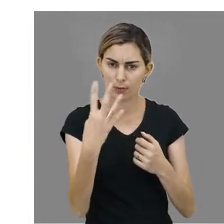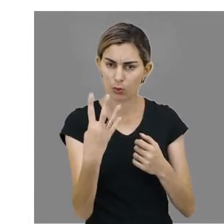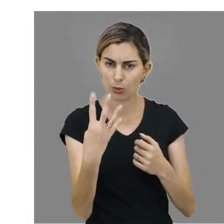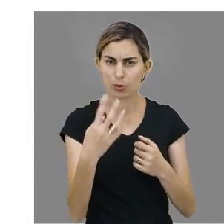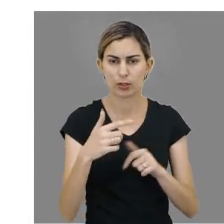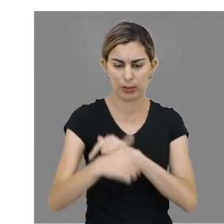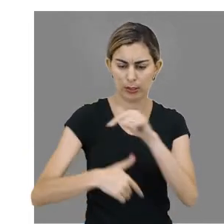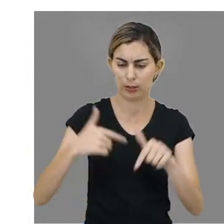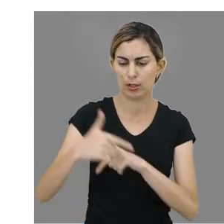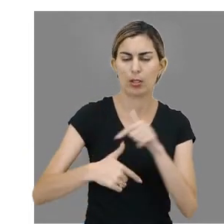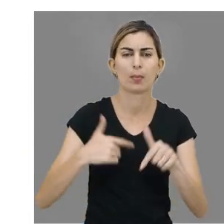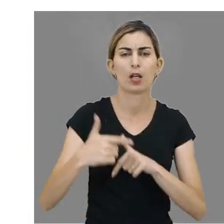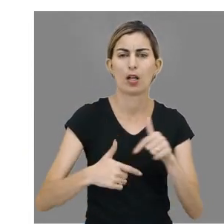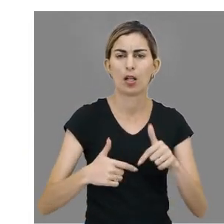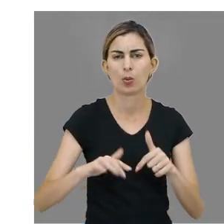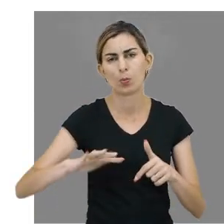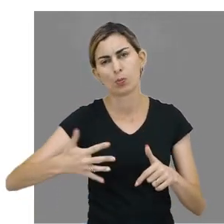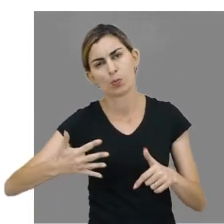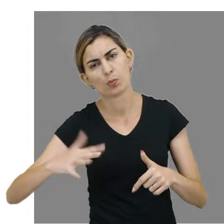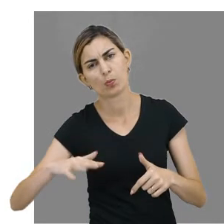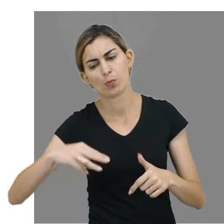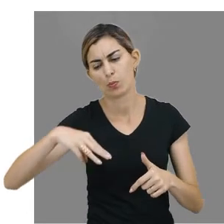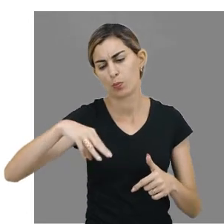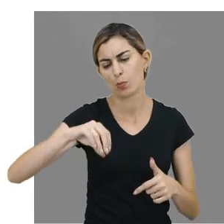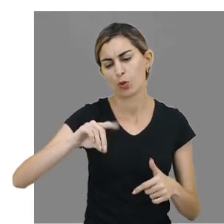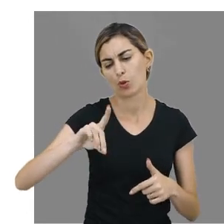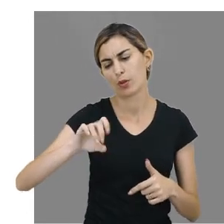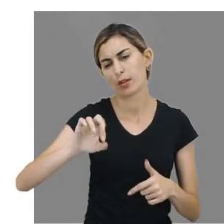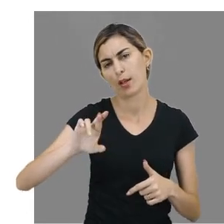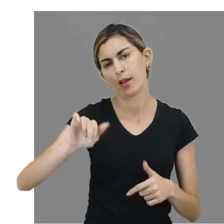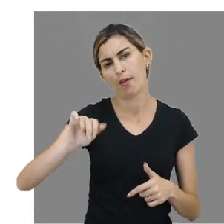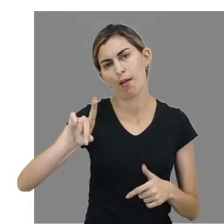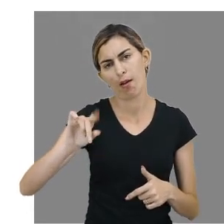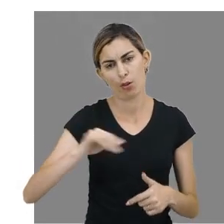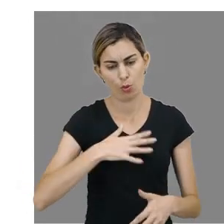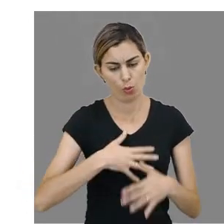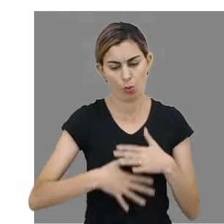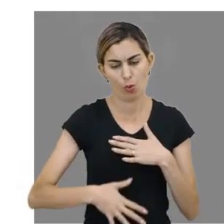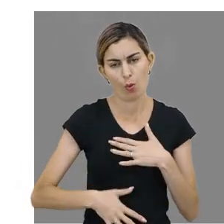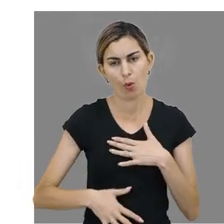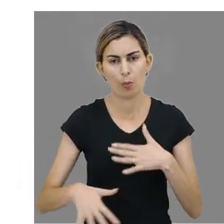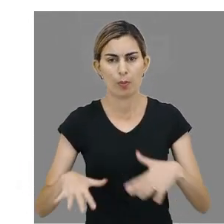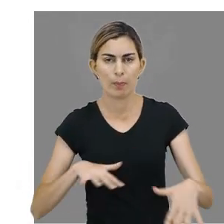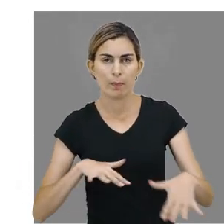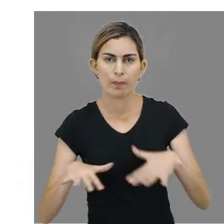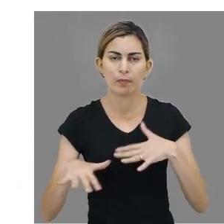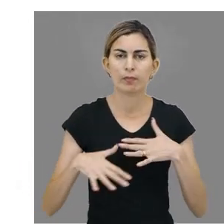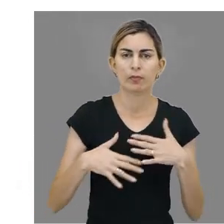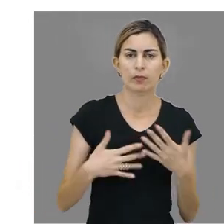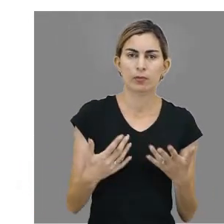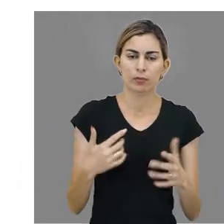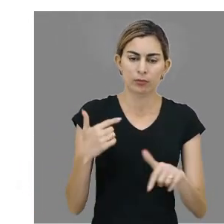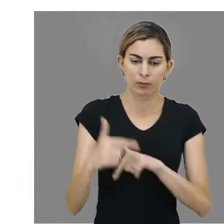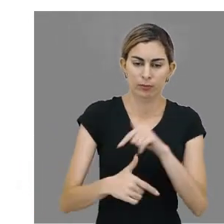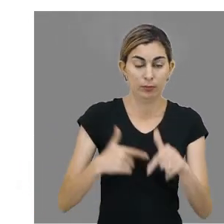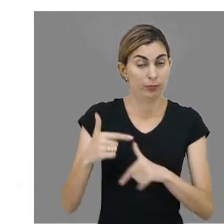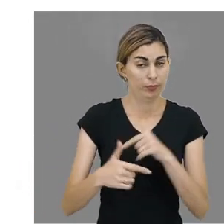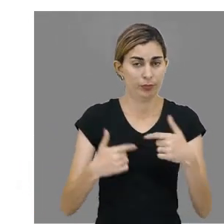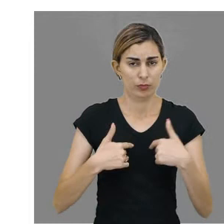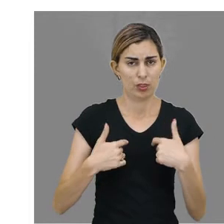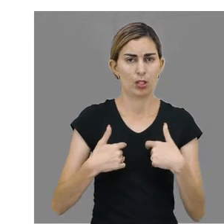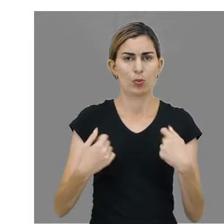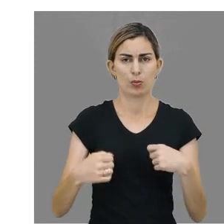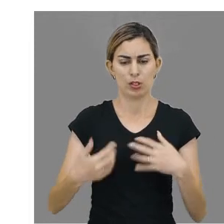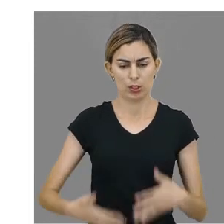2, o trabalho é considerado moderado, onde há movimentação do corpo. Para esse tipo de atividade, a